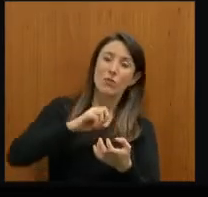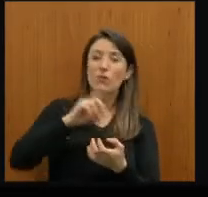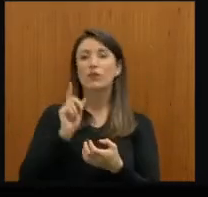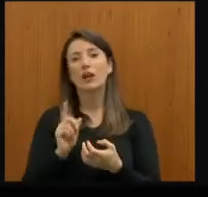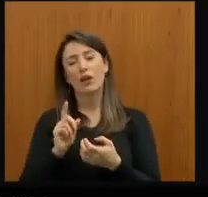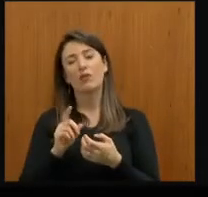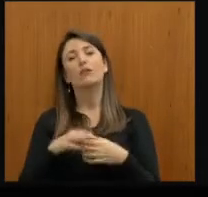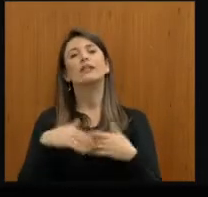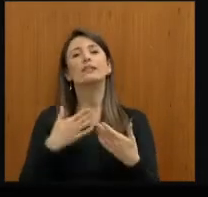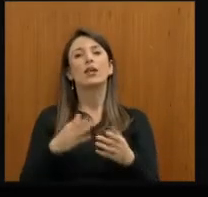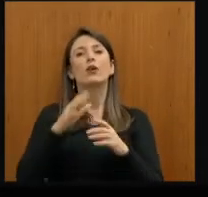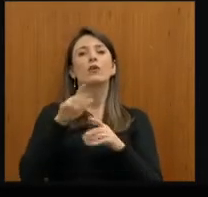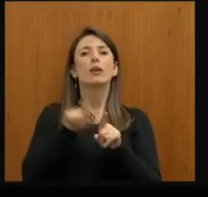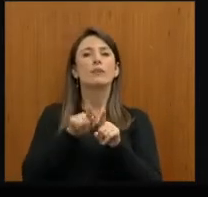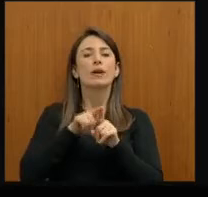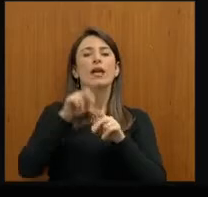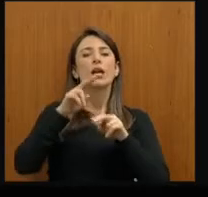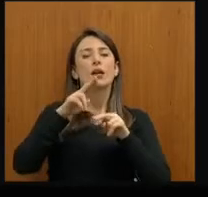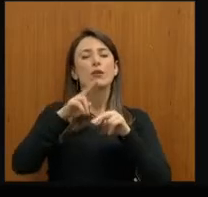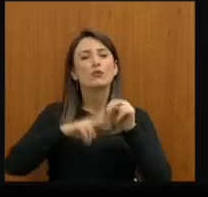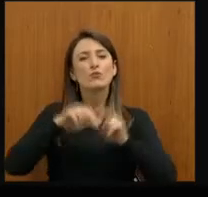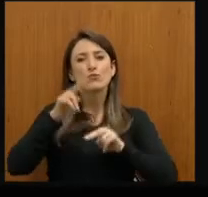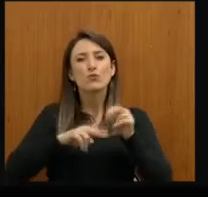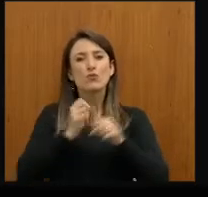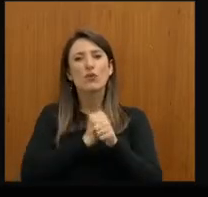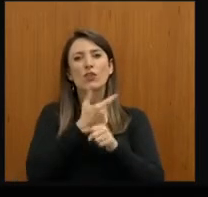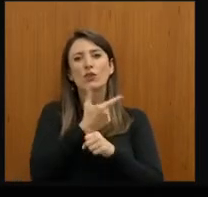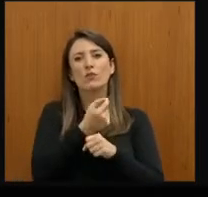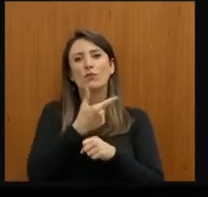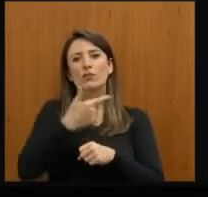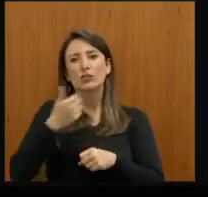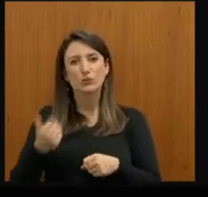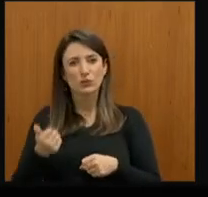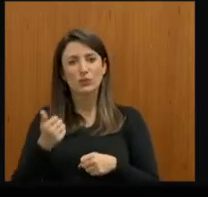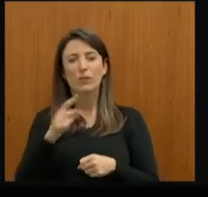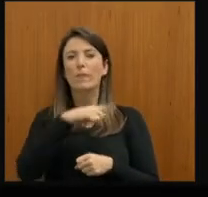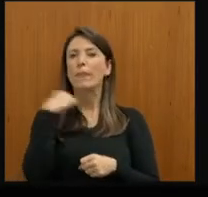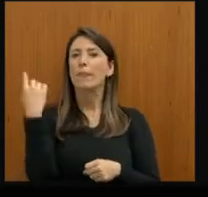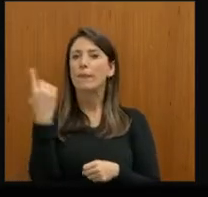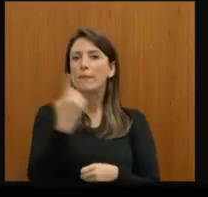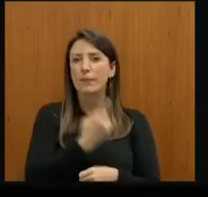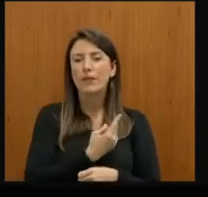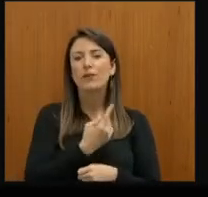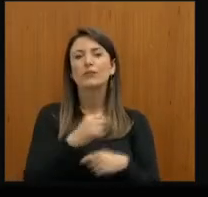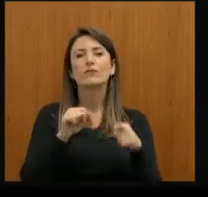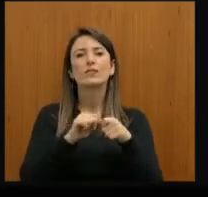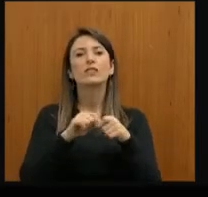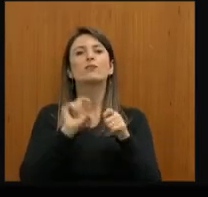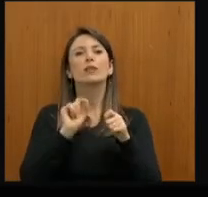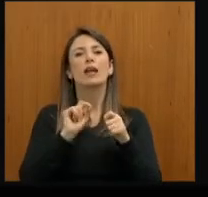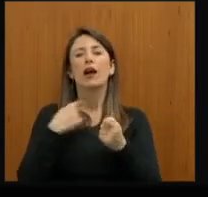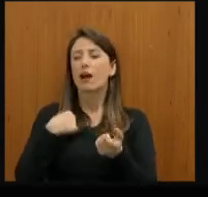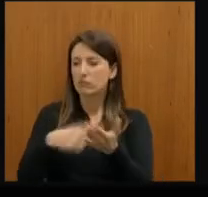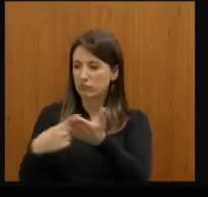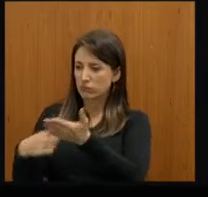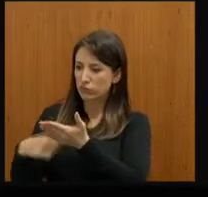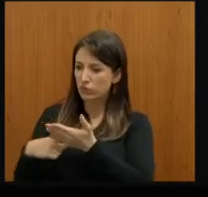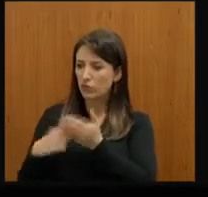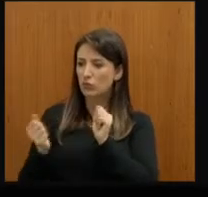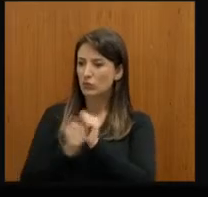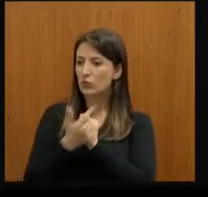um sonho de dois meses um Nós emitimos também juntamente com outros outras versões especializadas